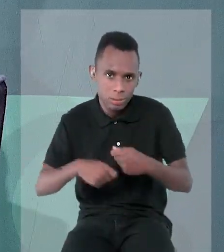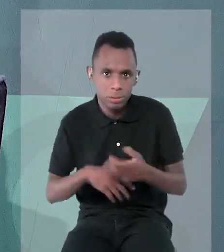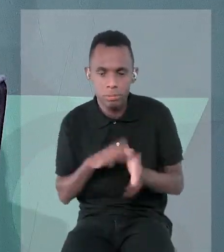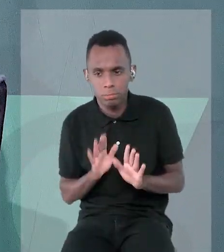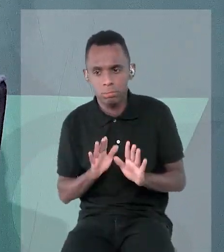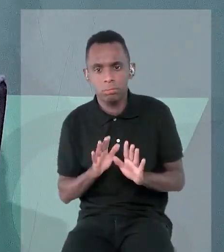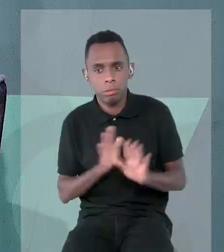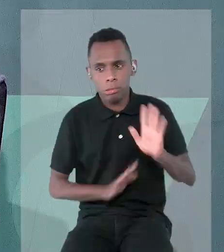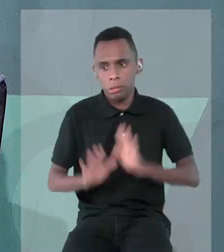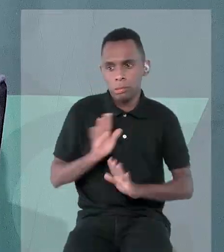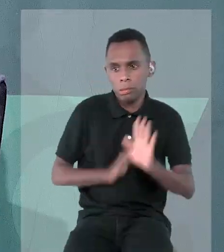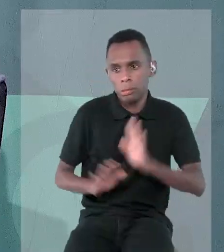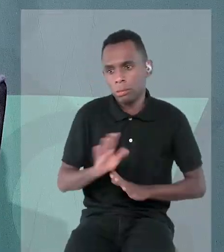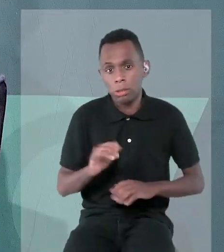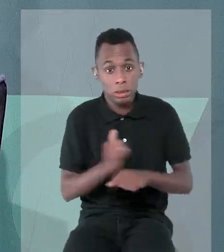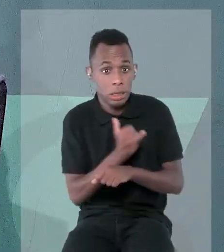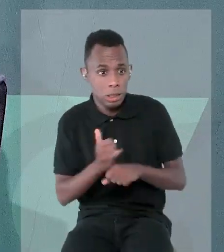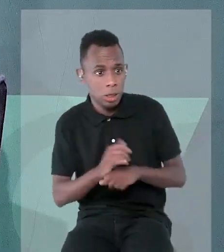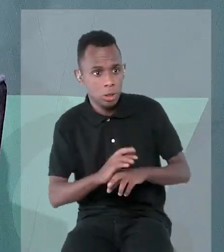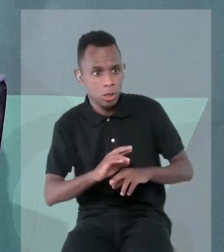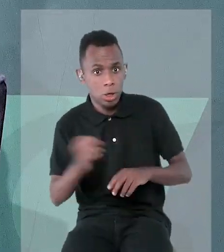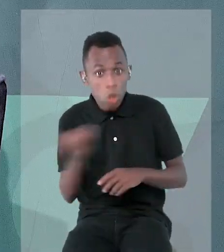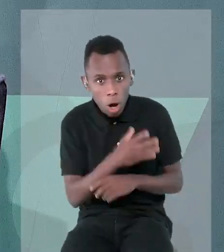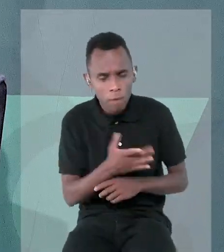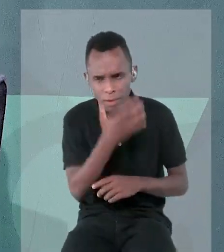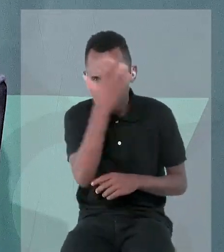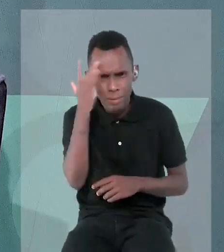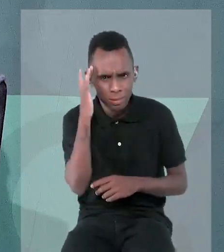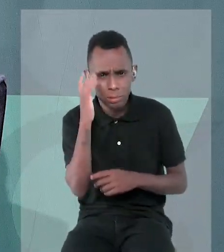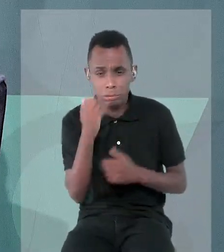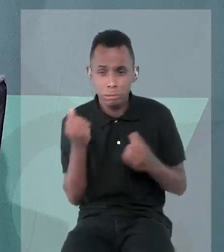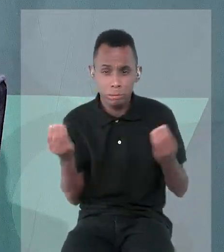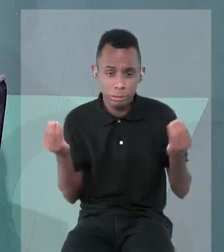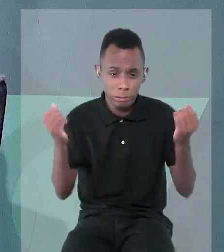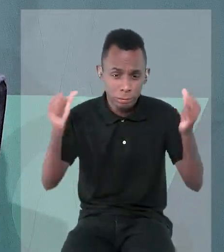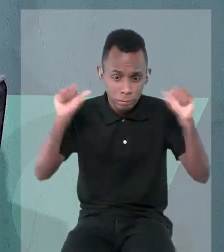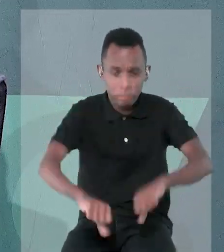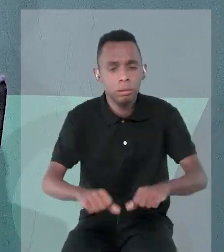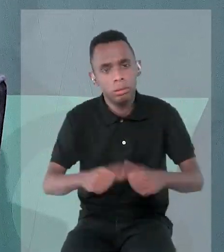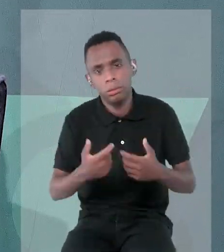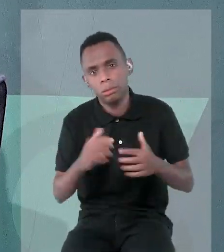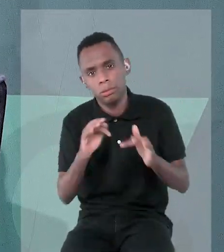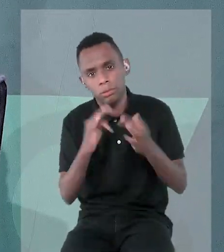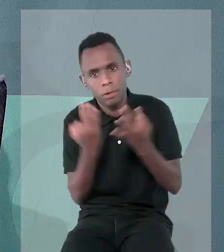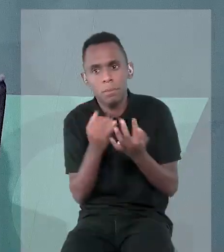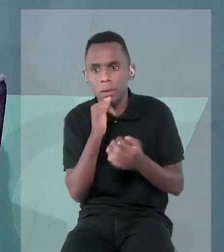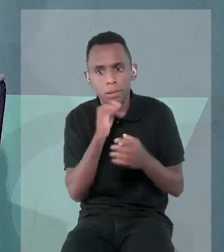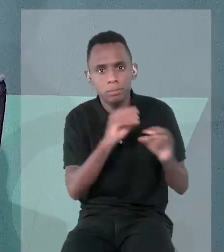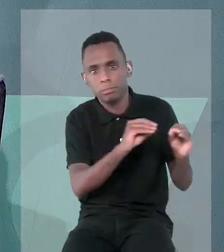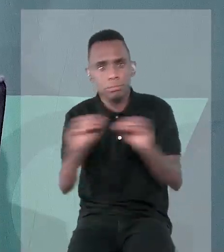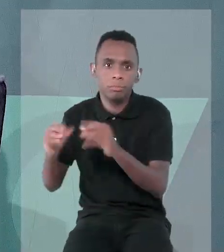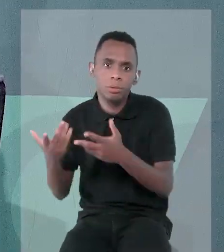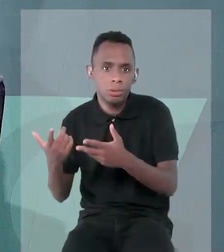conservadora, qualquer mudança de técnica pode levar a pessoa a uma catástrofe econômica, a família vai ter que se mudar para a periferia de uma